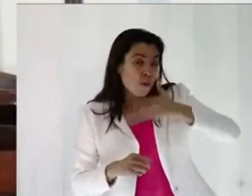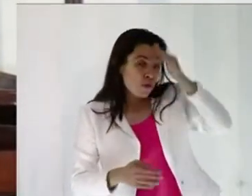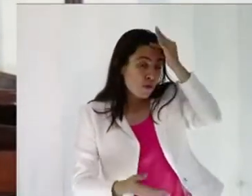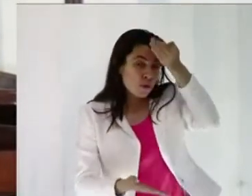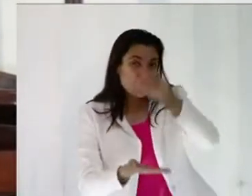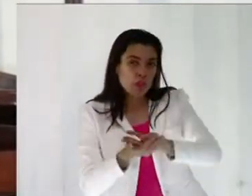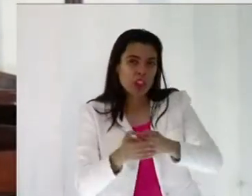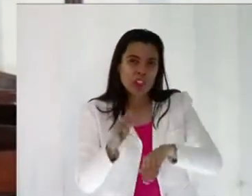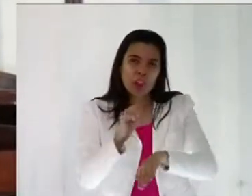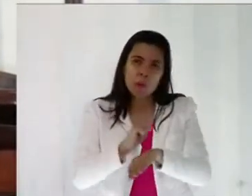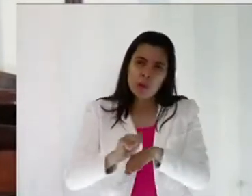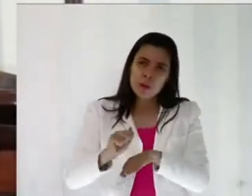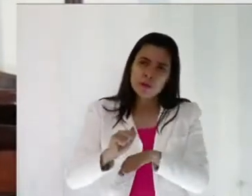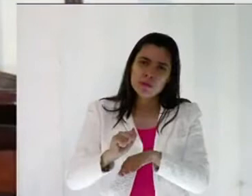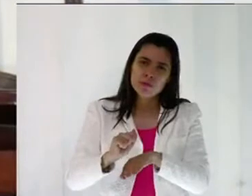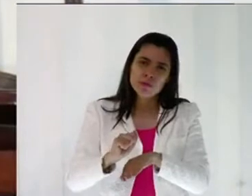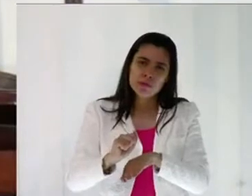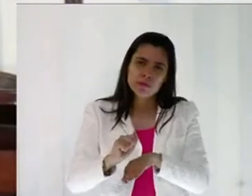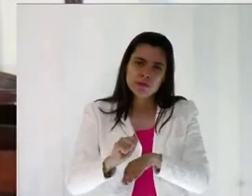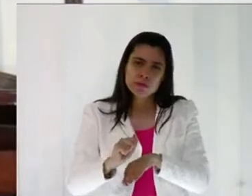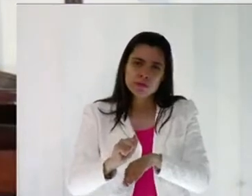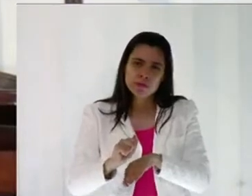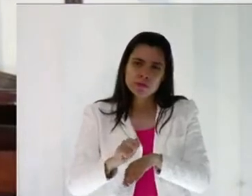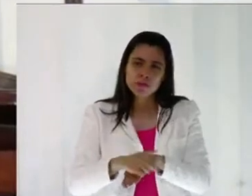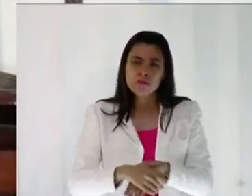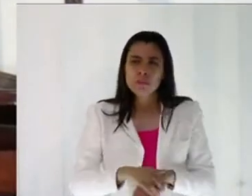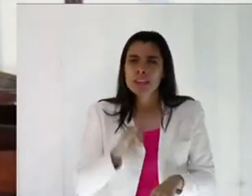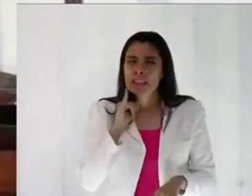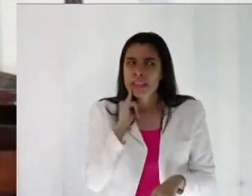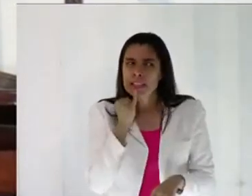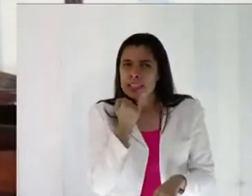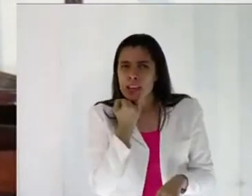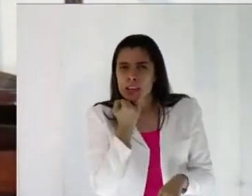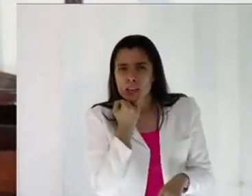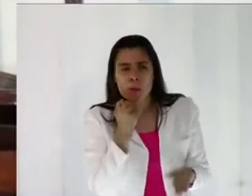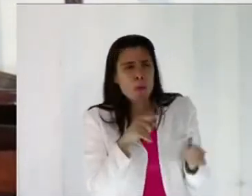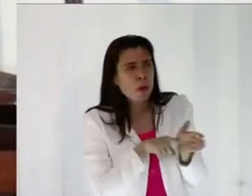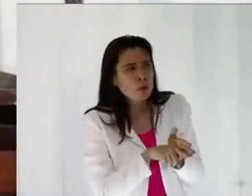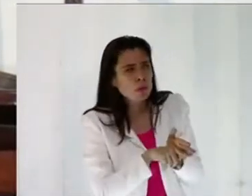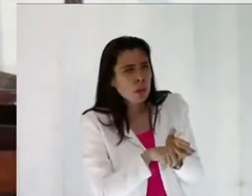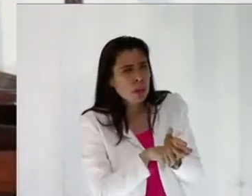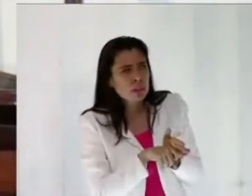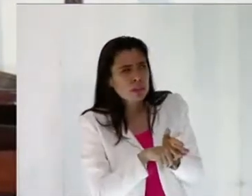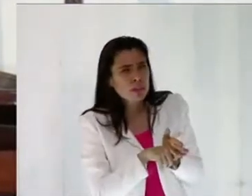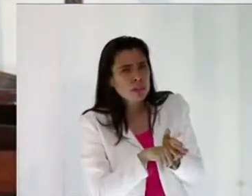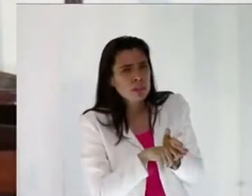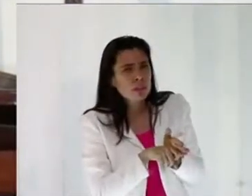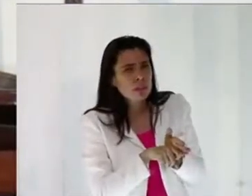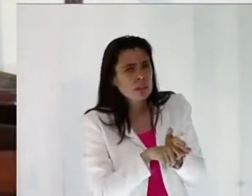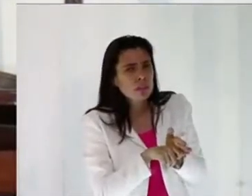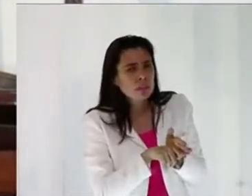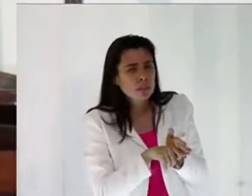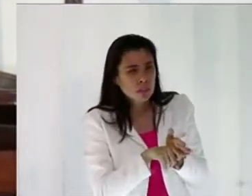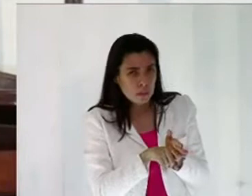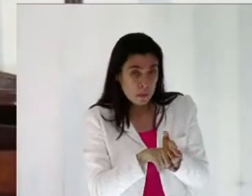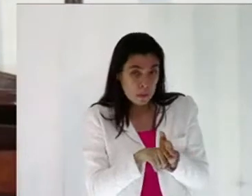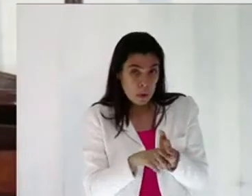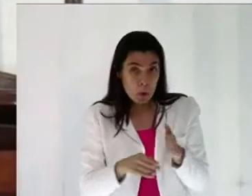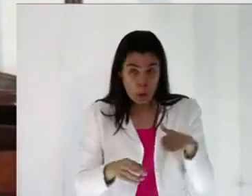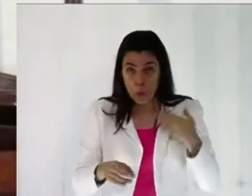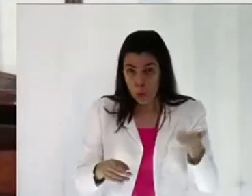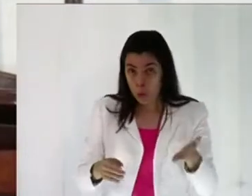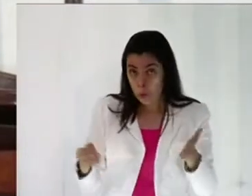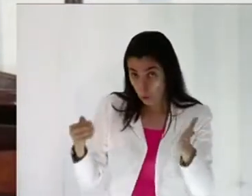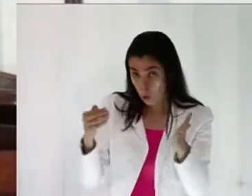Isaque percebe que alguma coisa está faltando para aquele sacrifício, aquele holocausto, porque ao chegar no local determinado, diz a palavra